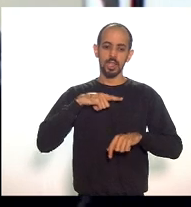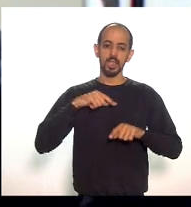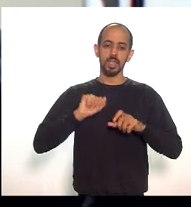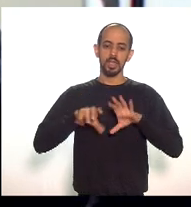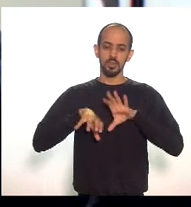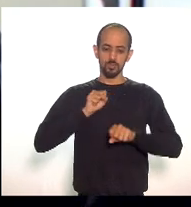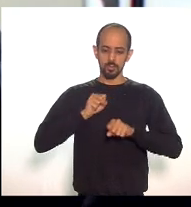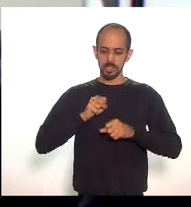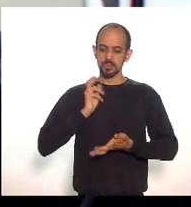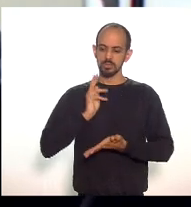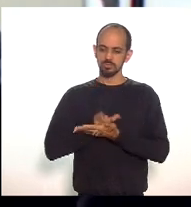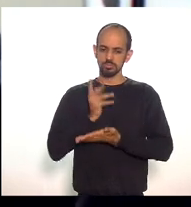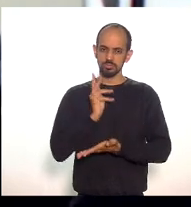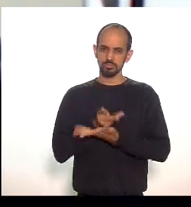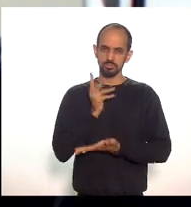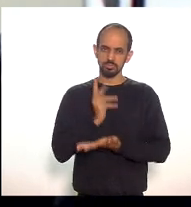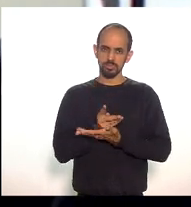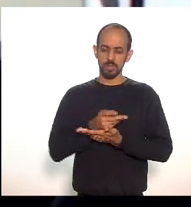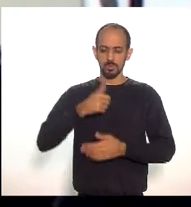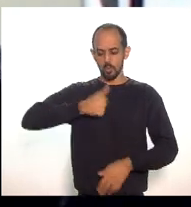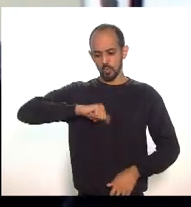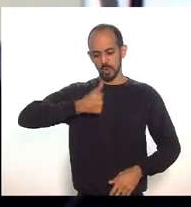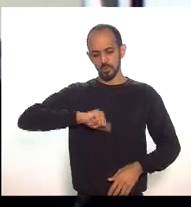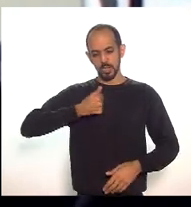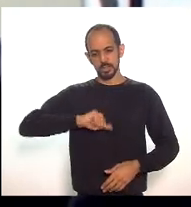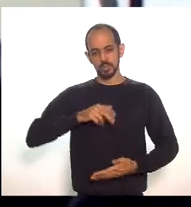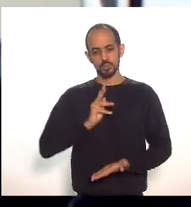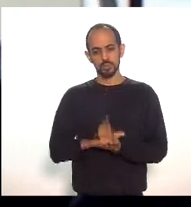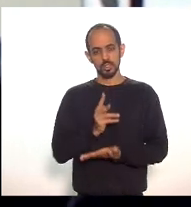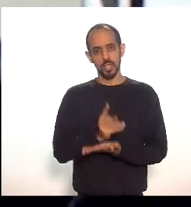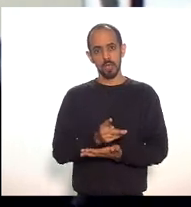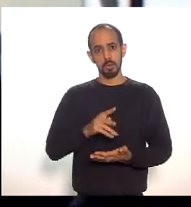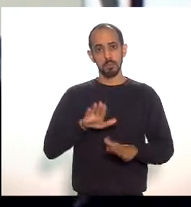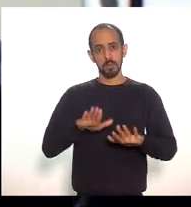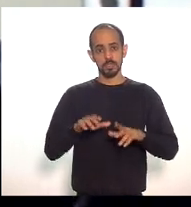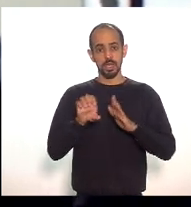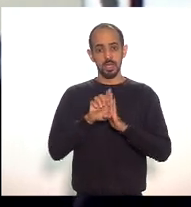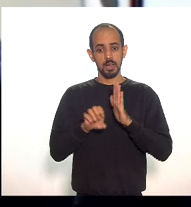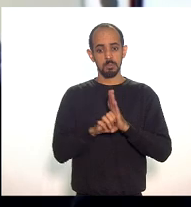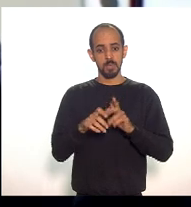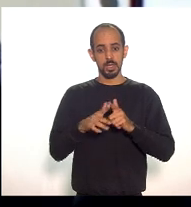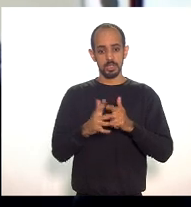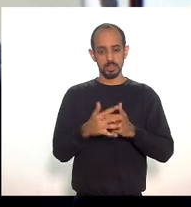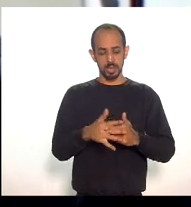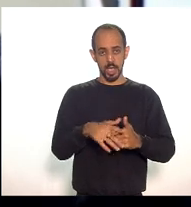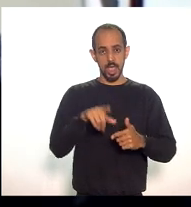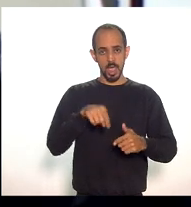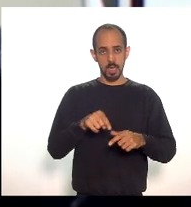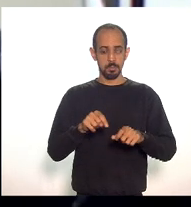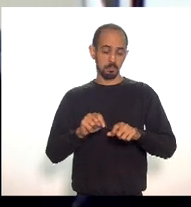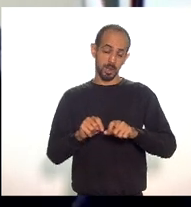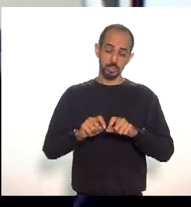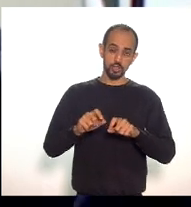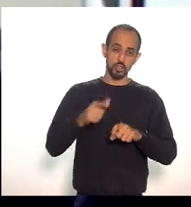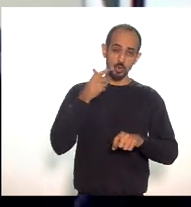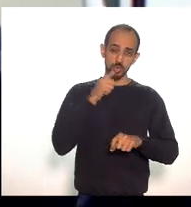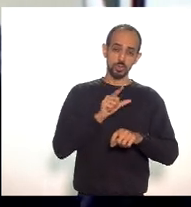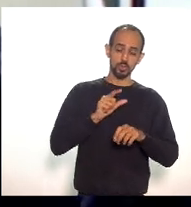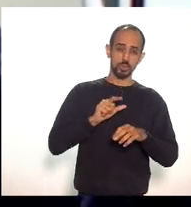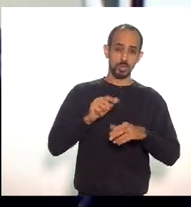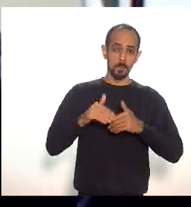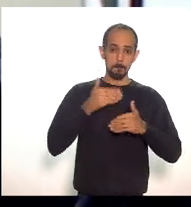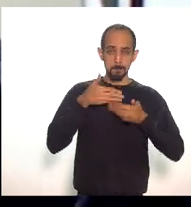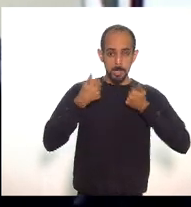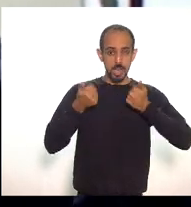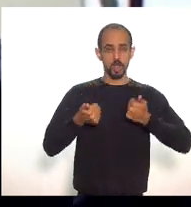de formação permanente de qualificação permanente as nossas emendas são no sentido de aperfeiçoar o projeto no